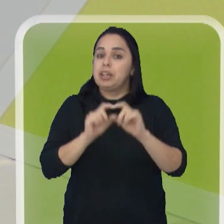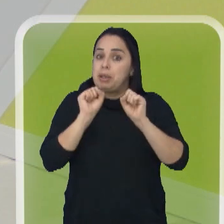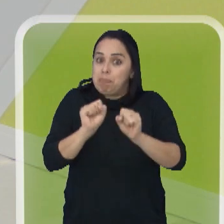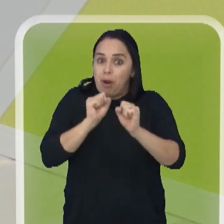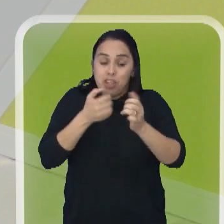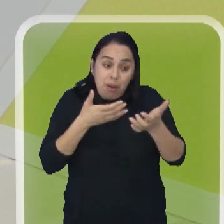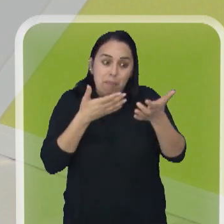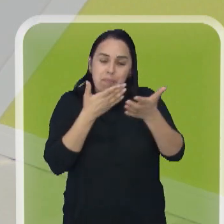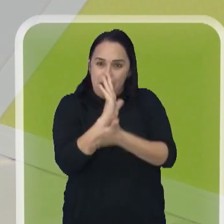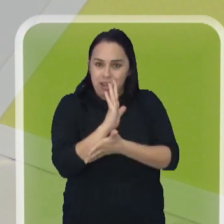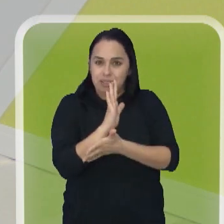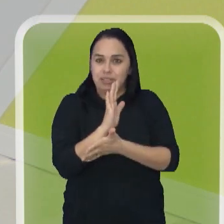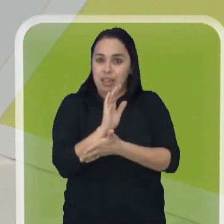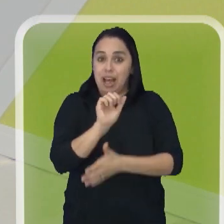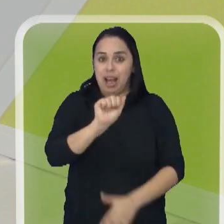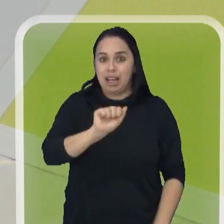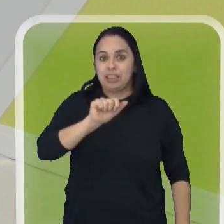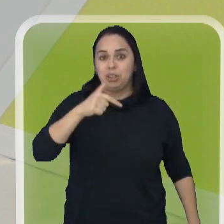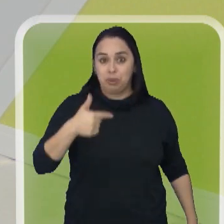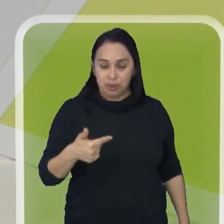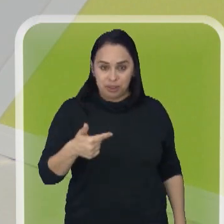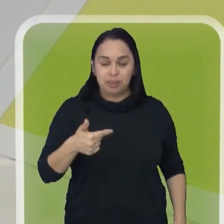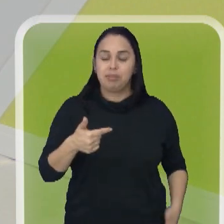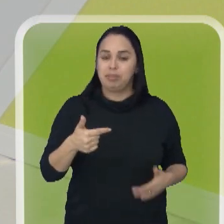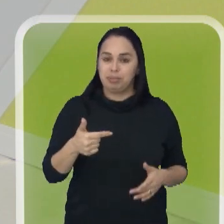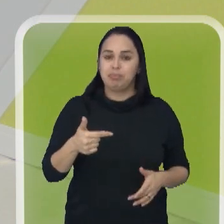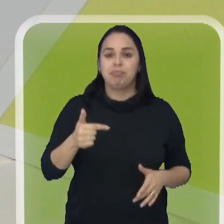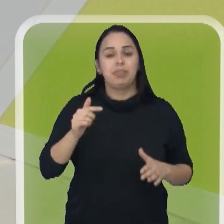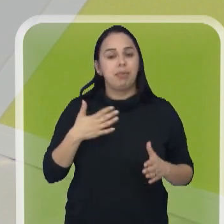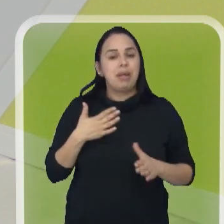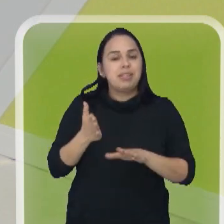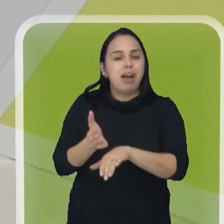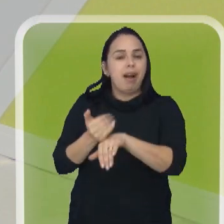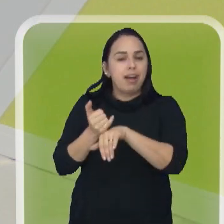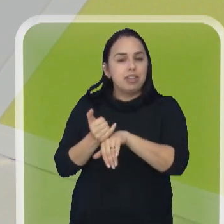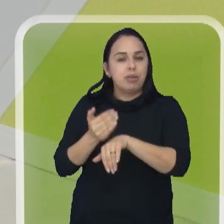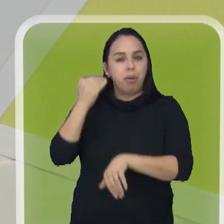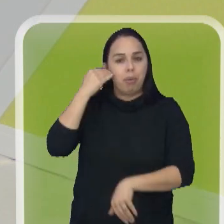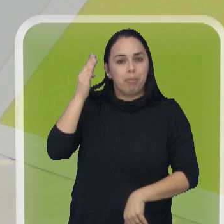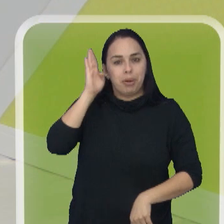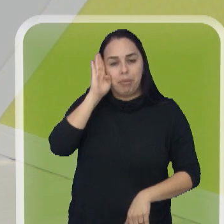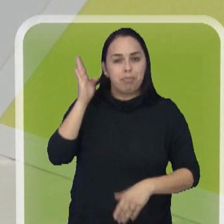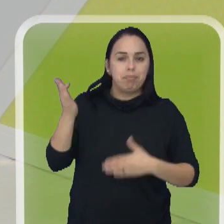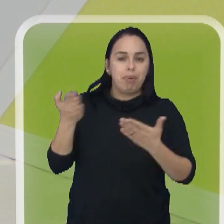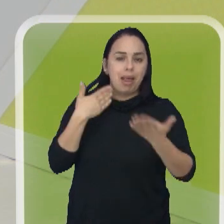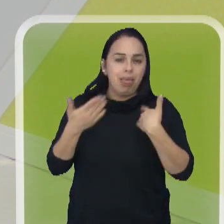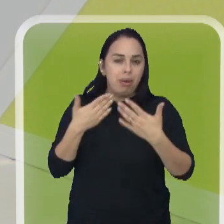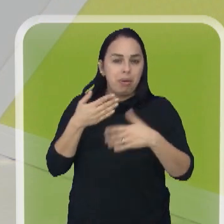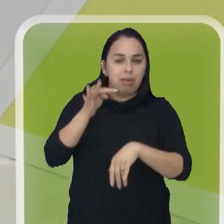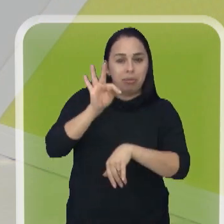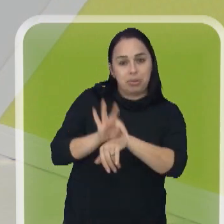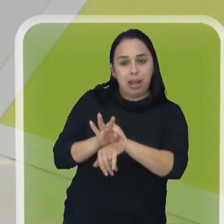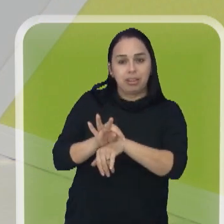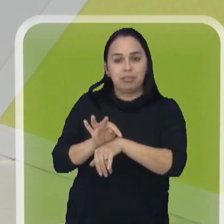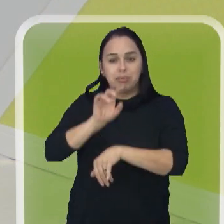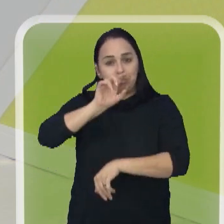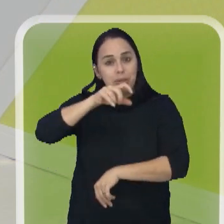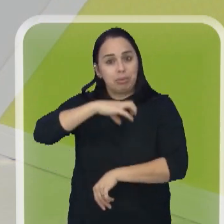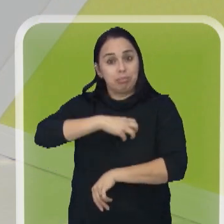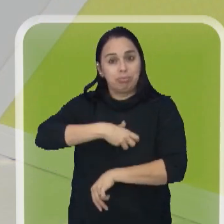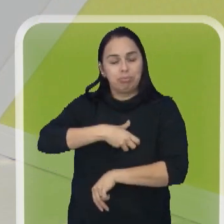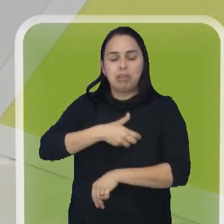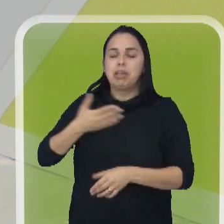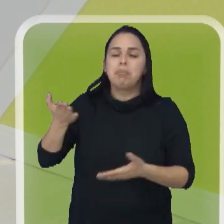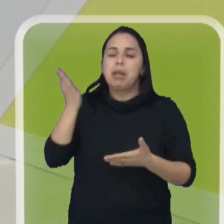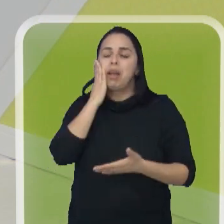Série A2 lá no estádio Prudentão. E antes do time viajar, o Brunão bateu um papo com o técnico da Águia para saber como